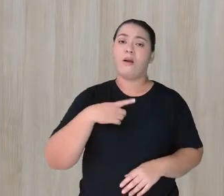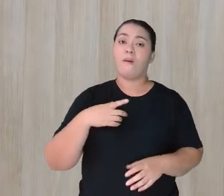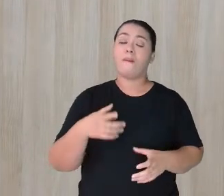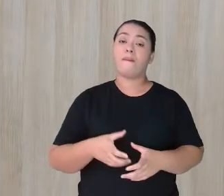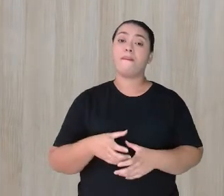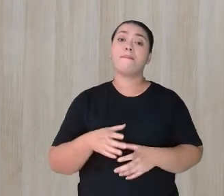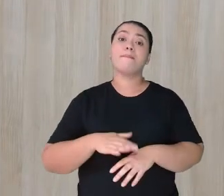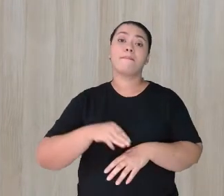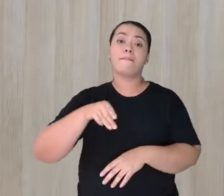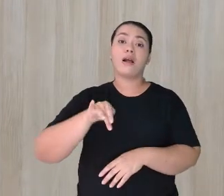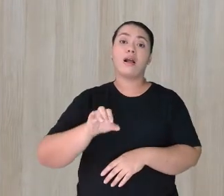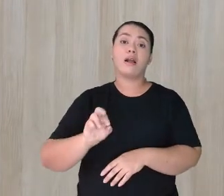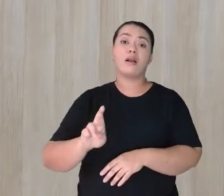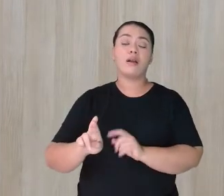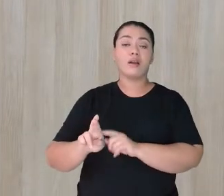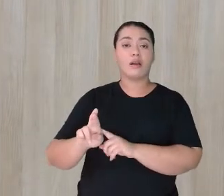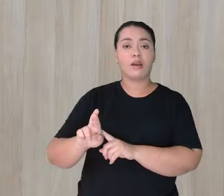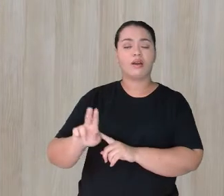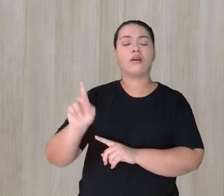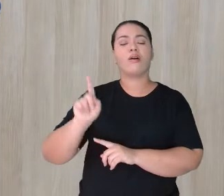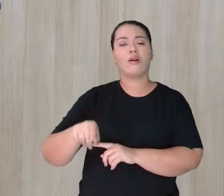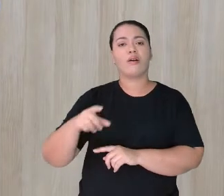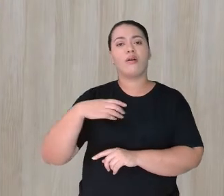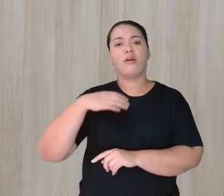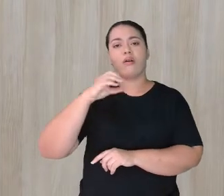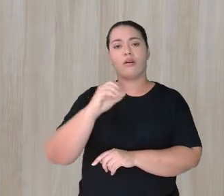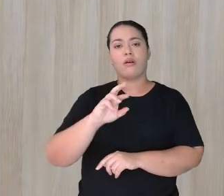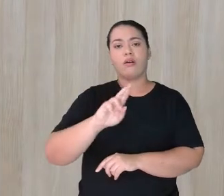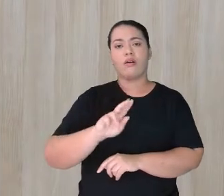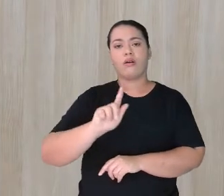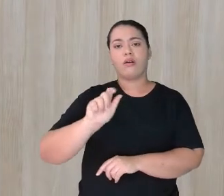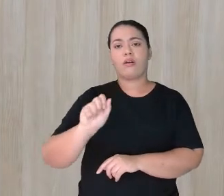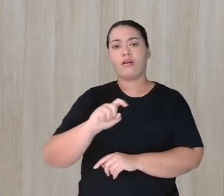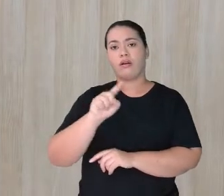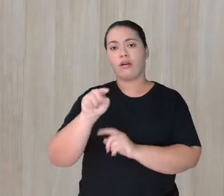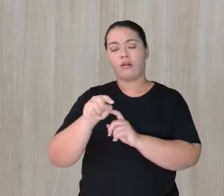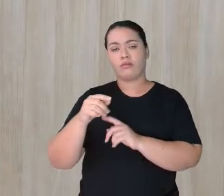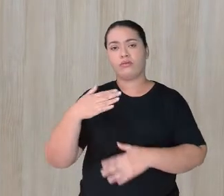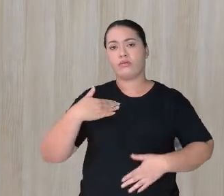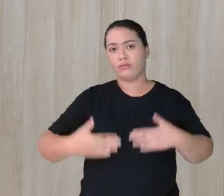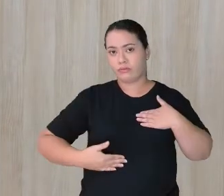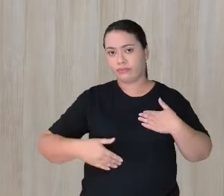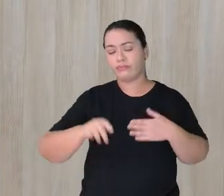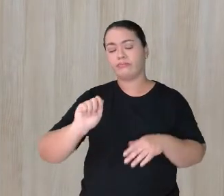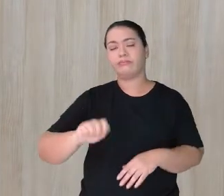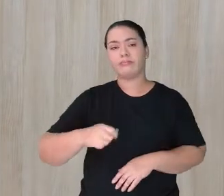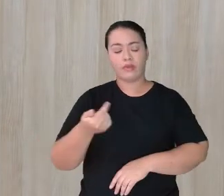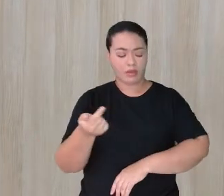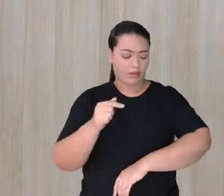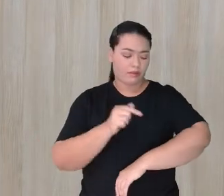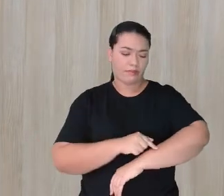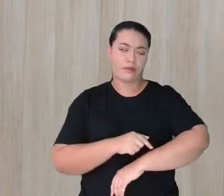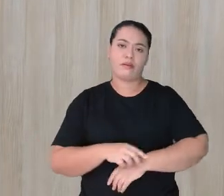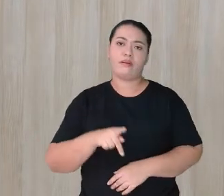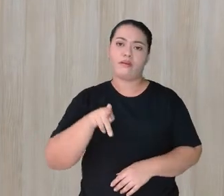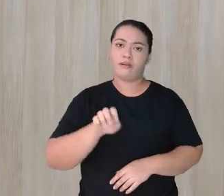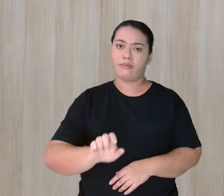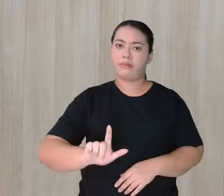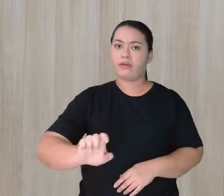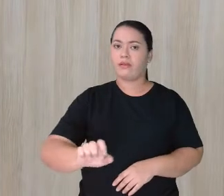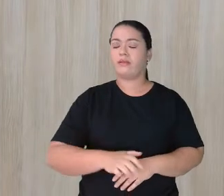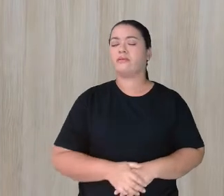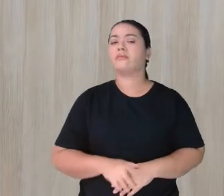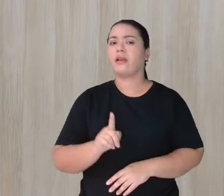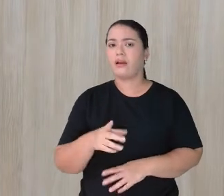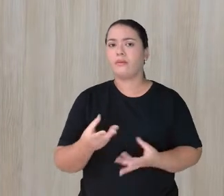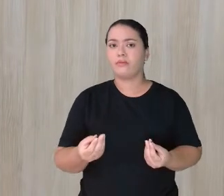de prova de Enem, de prova aí de escola técnica, então fiquem atentos aí a essa questão aí, cai muito em